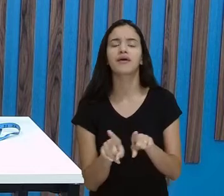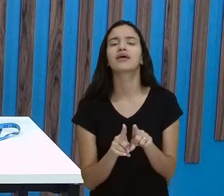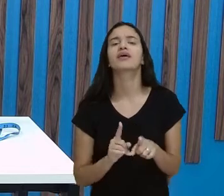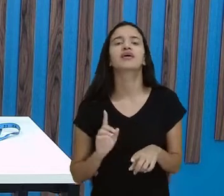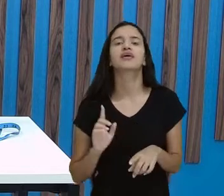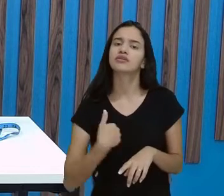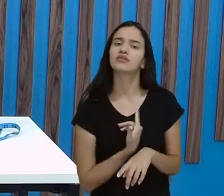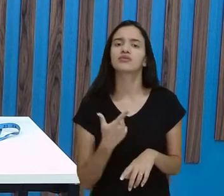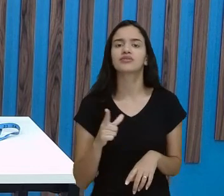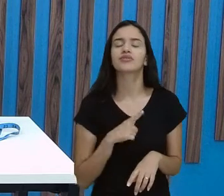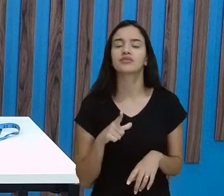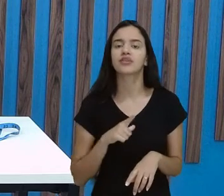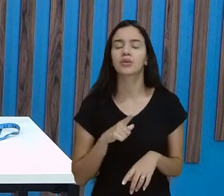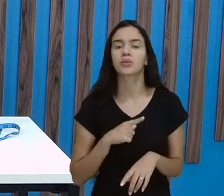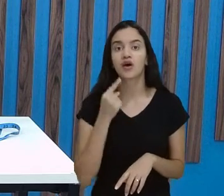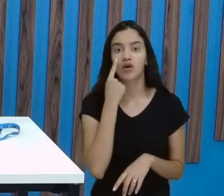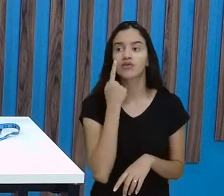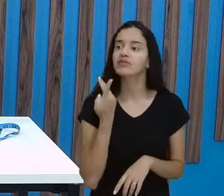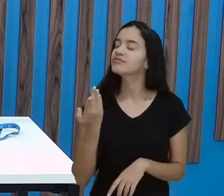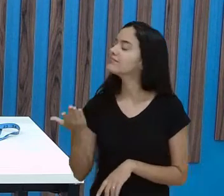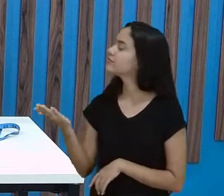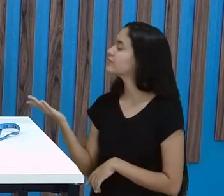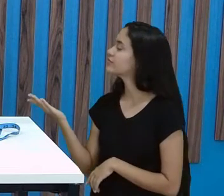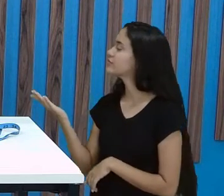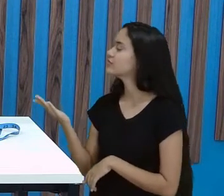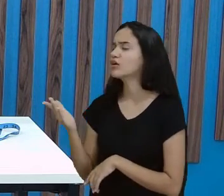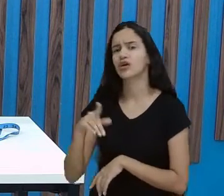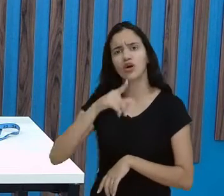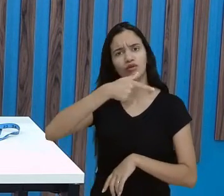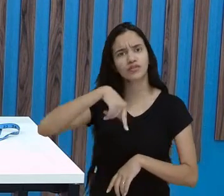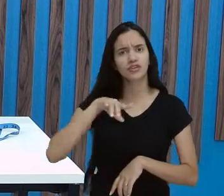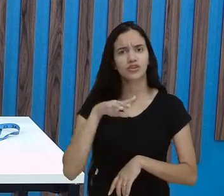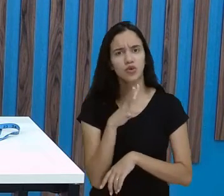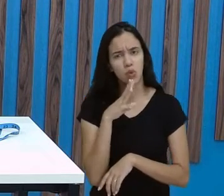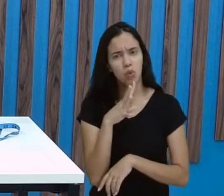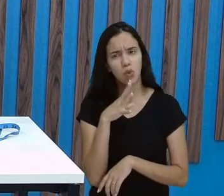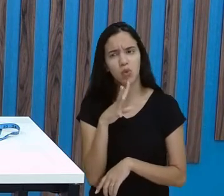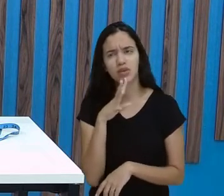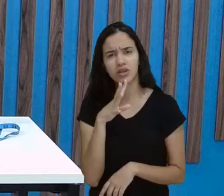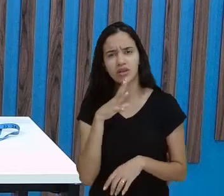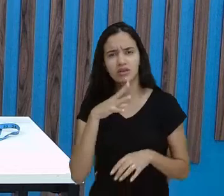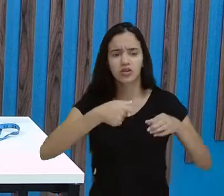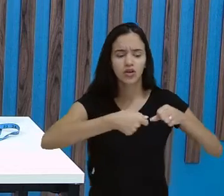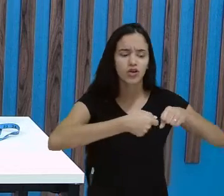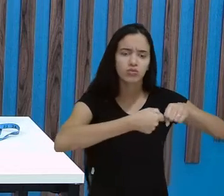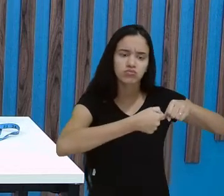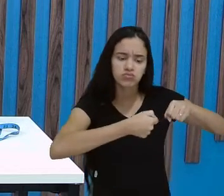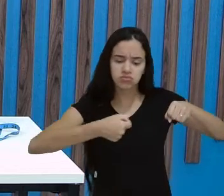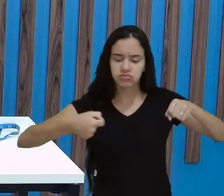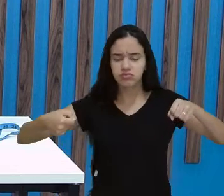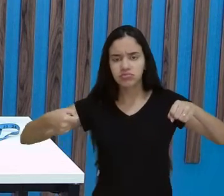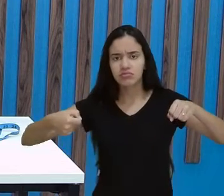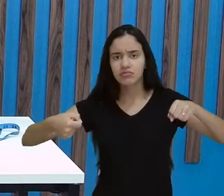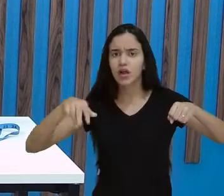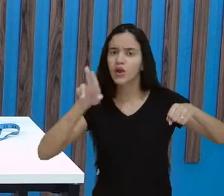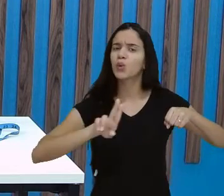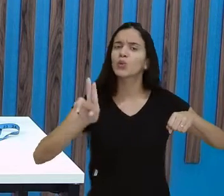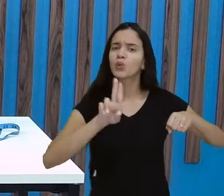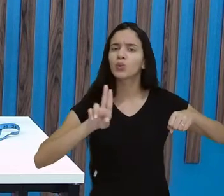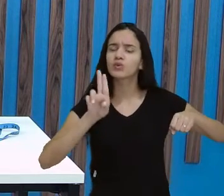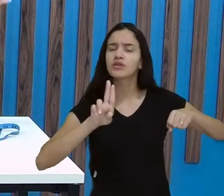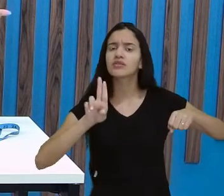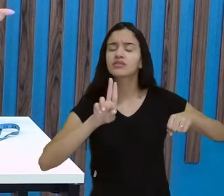uma trena. Vocês conhecem a trena? Que é utilizada por marceneiros, por pedreiros, por